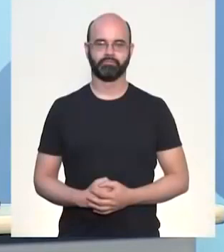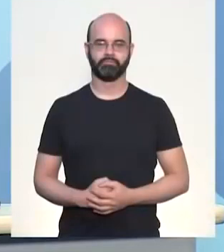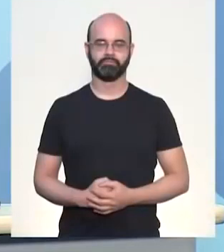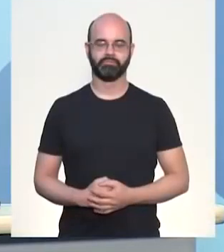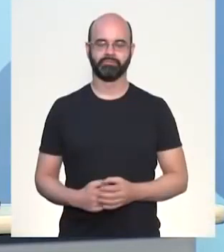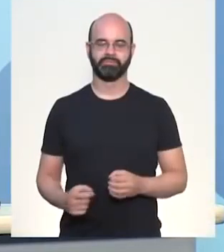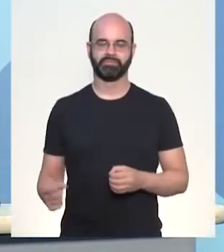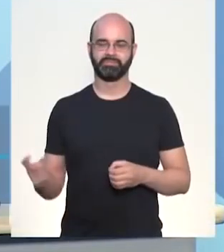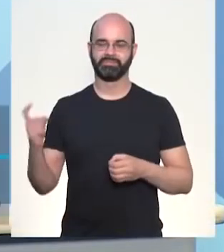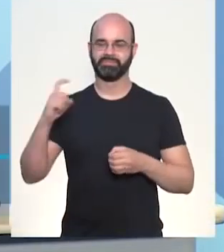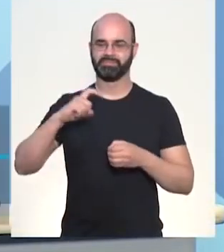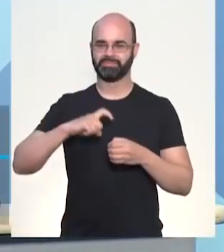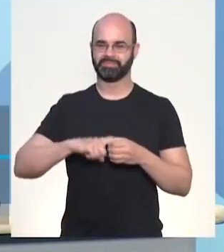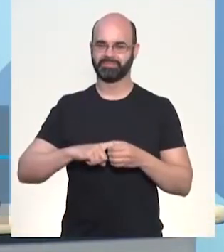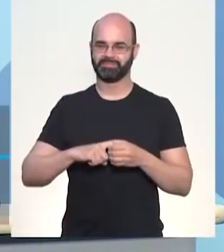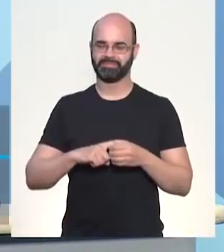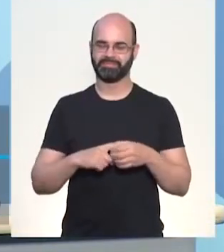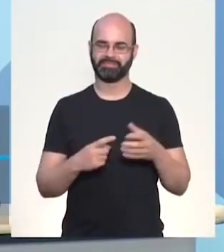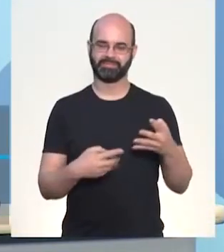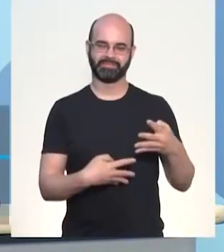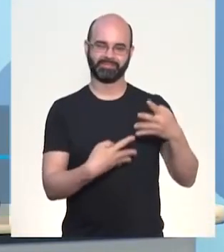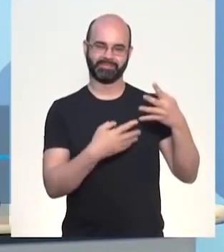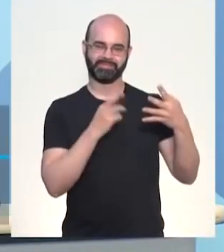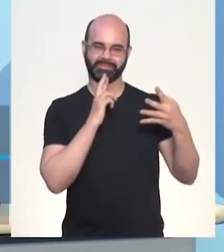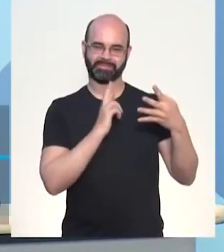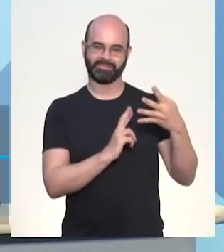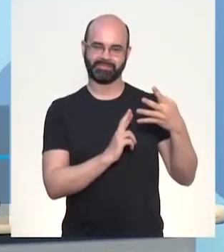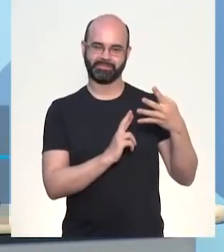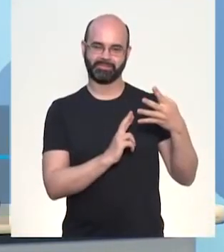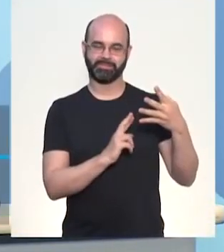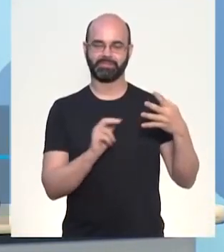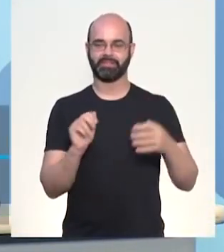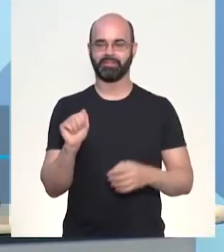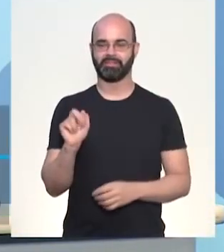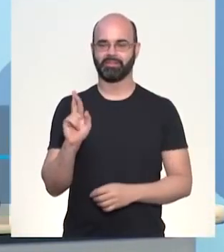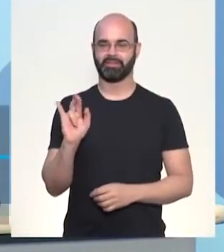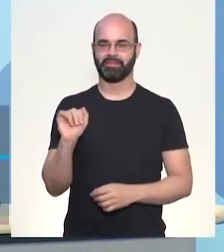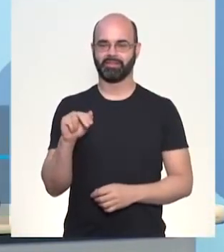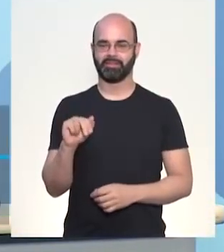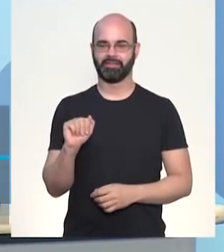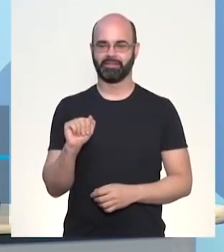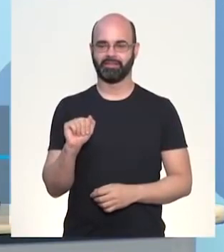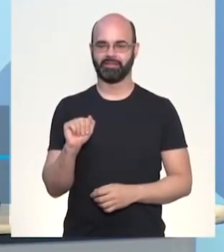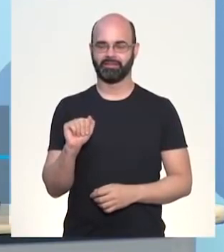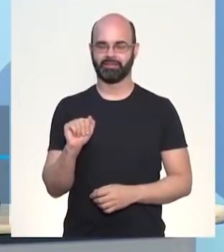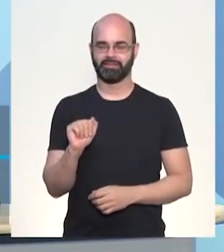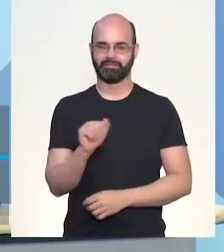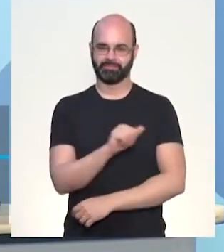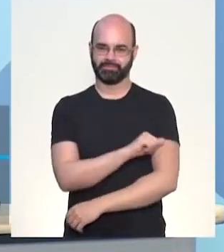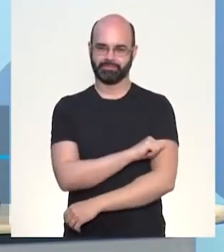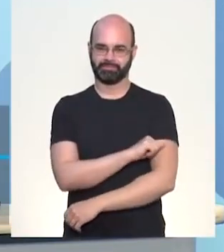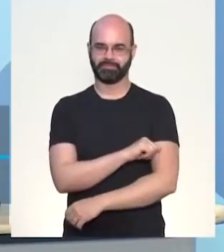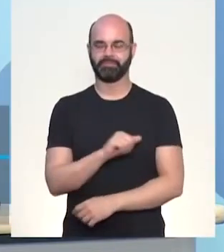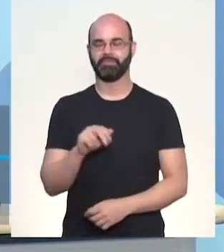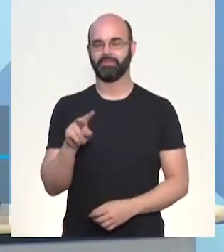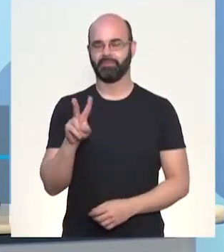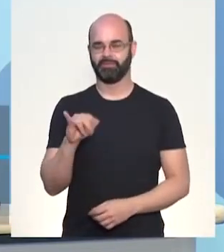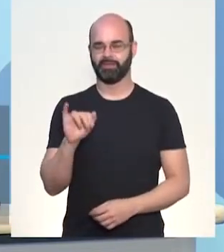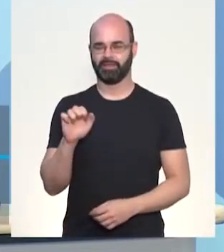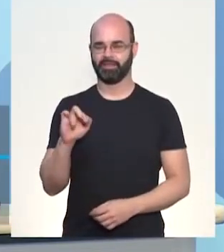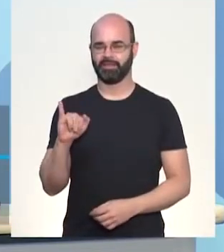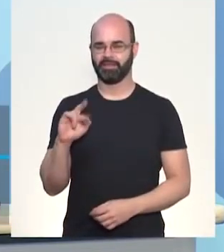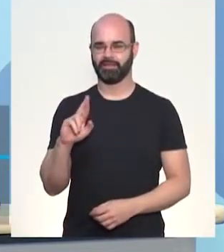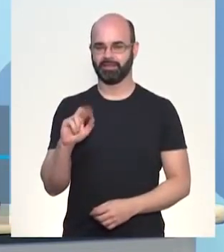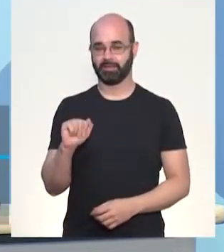Voltamos aqui, Osmar. Eu vou falar a resposta aqui da aluna Ariane Vieira. Ela disse que acha que que